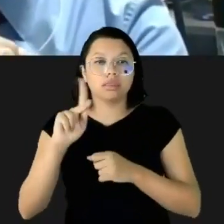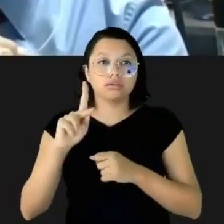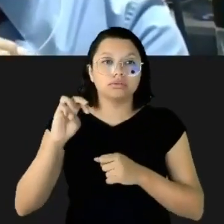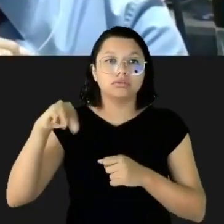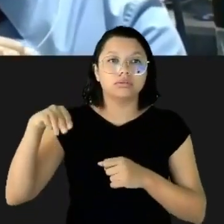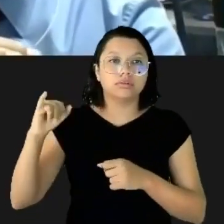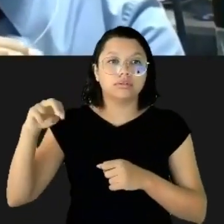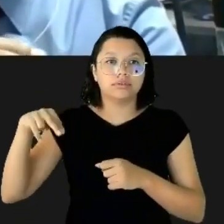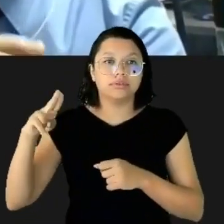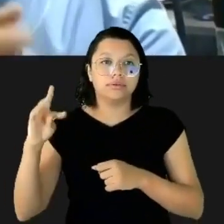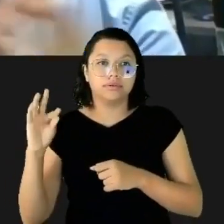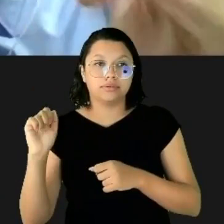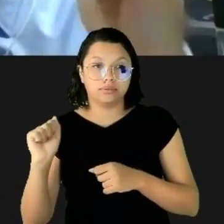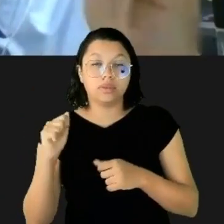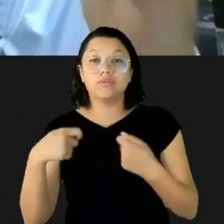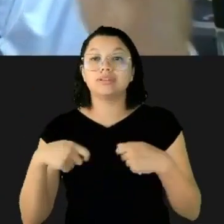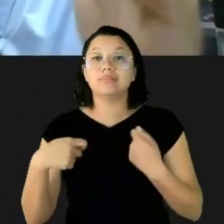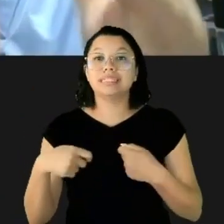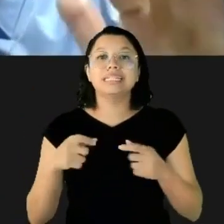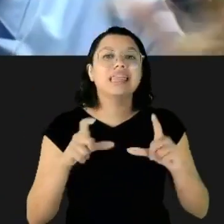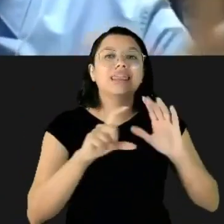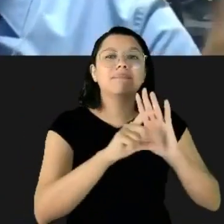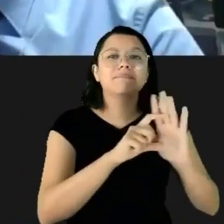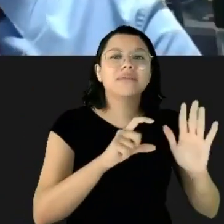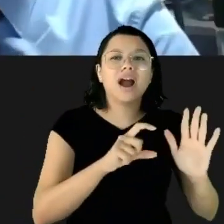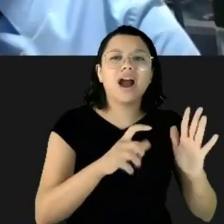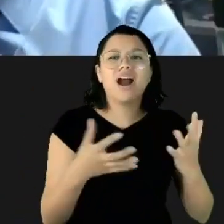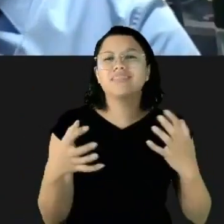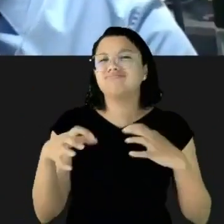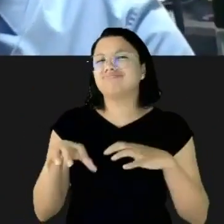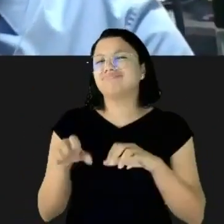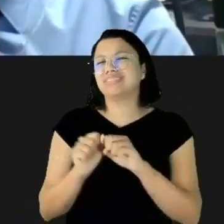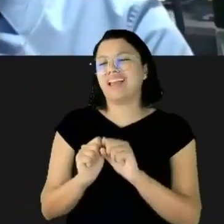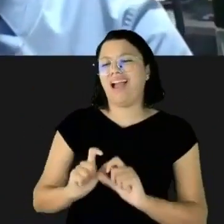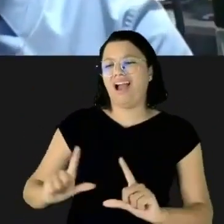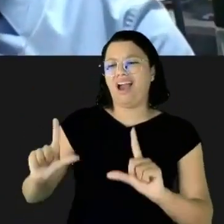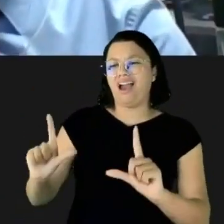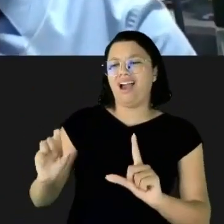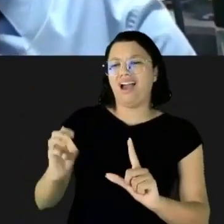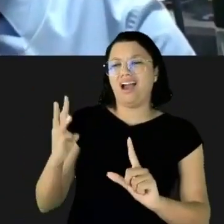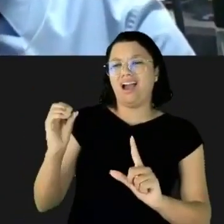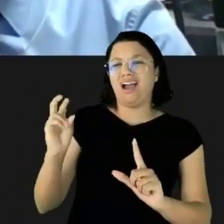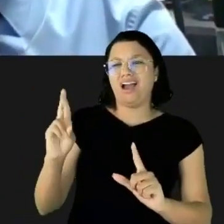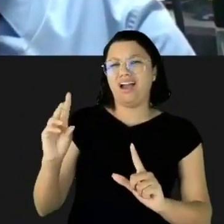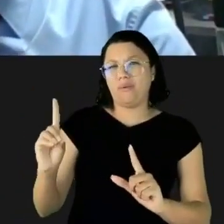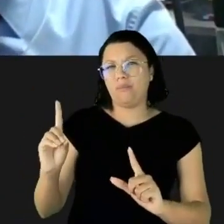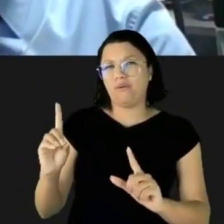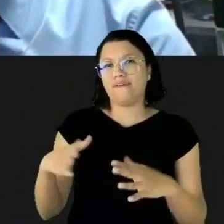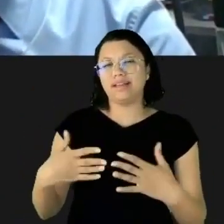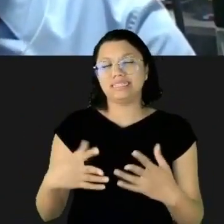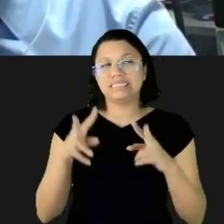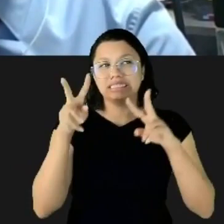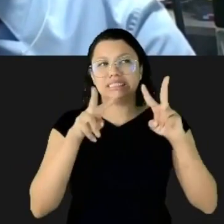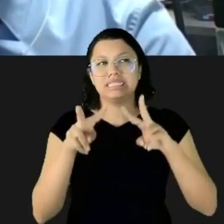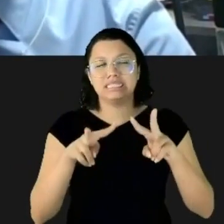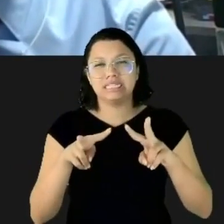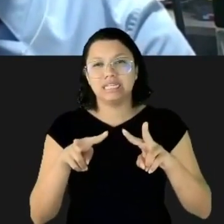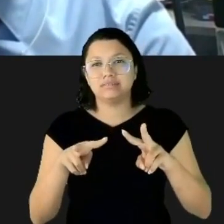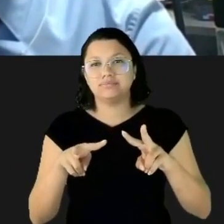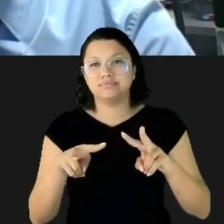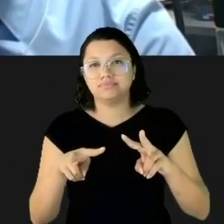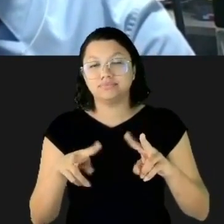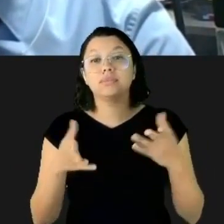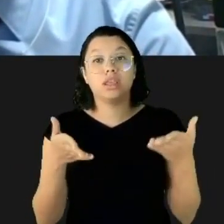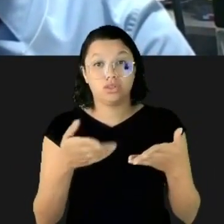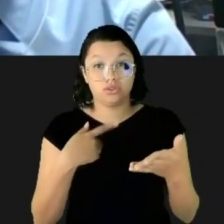a sua minuta aí você precisa daquela parte eu não quero abrir o Word então eu vou pegar visualizar é isso mesmo